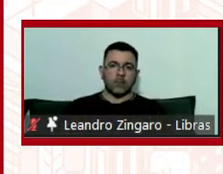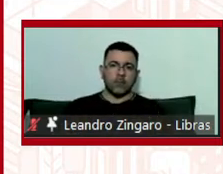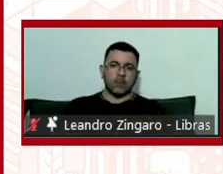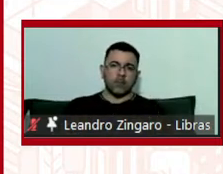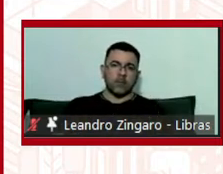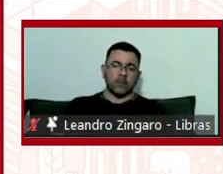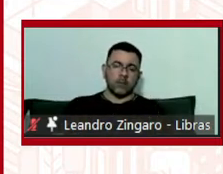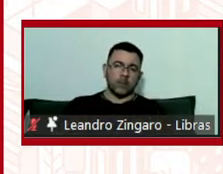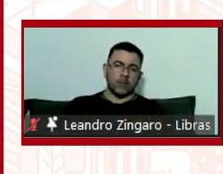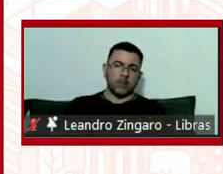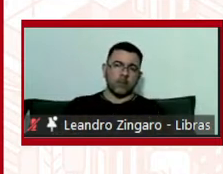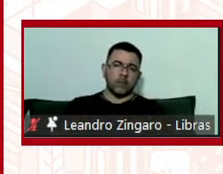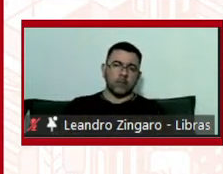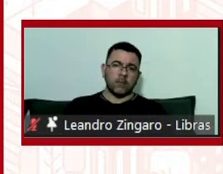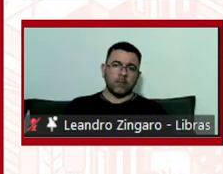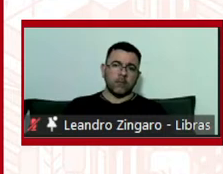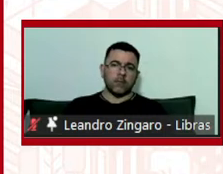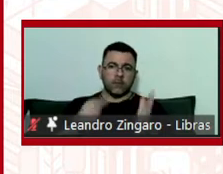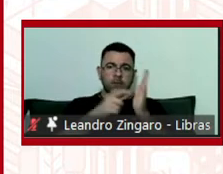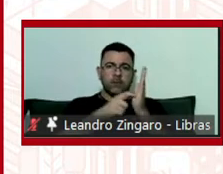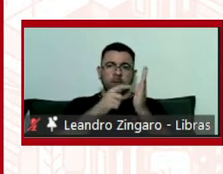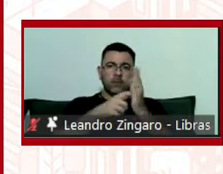um ok aí estou no